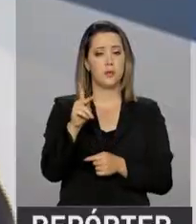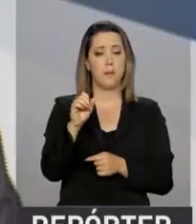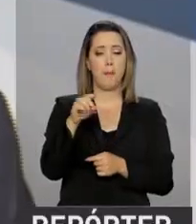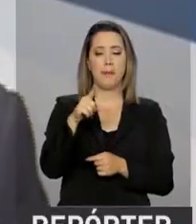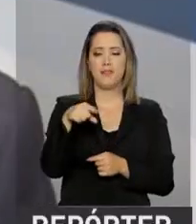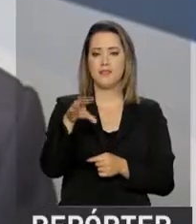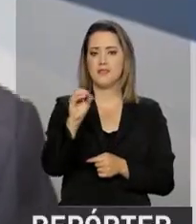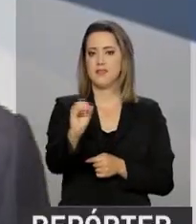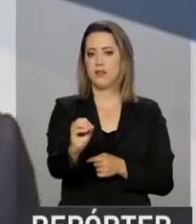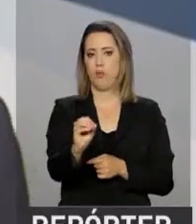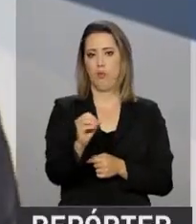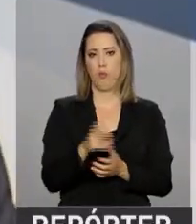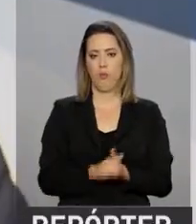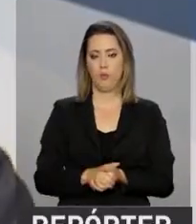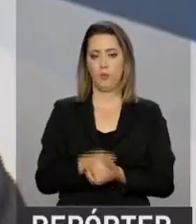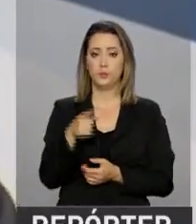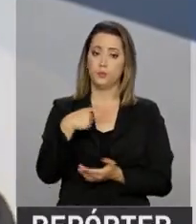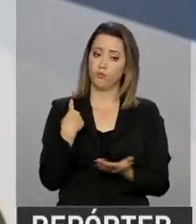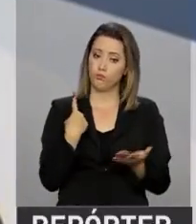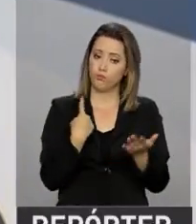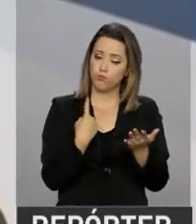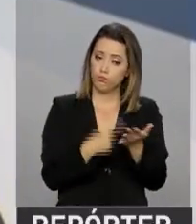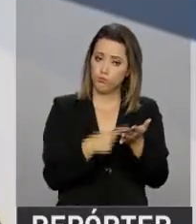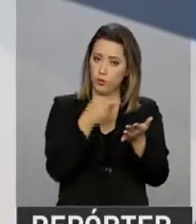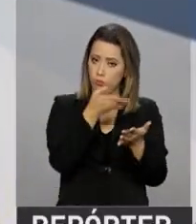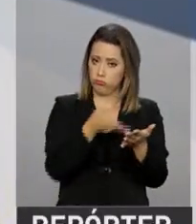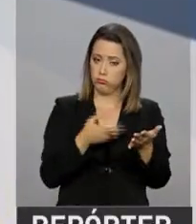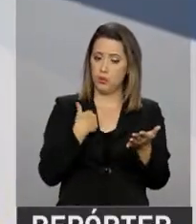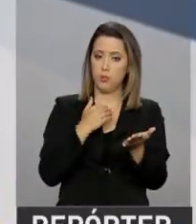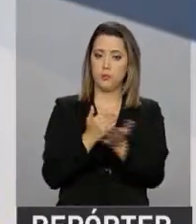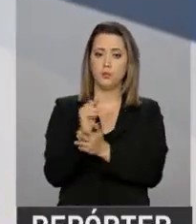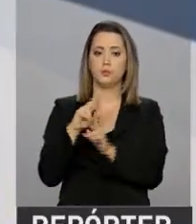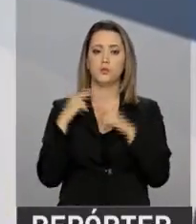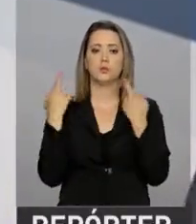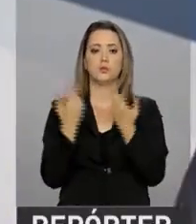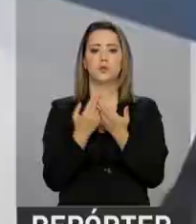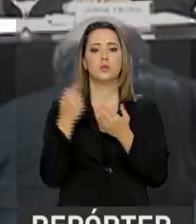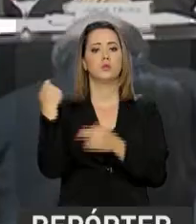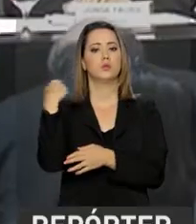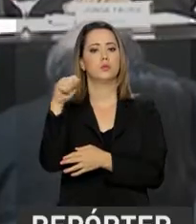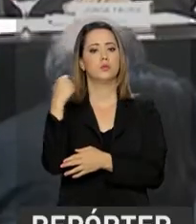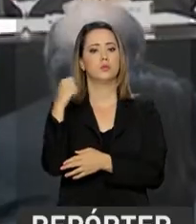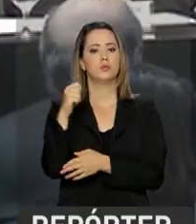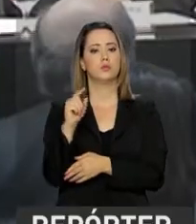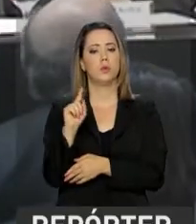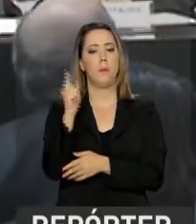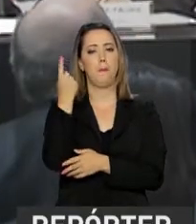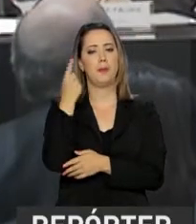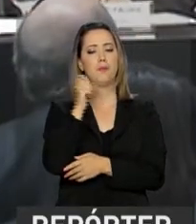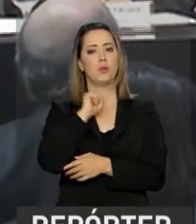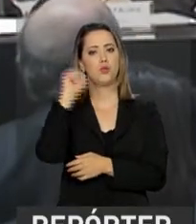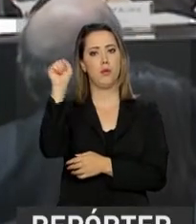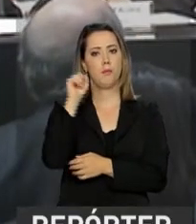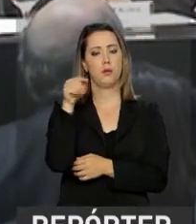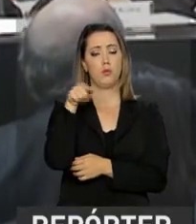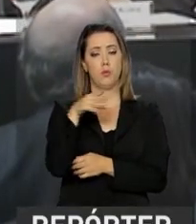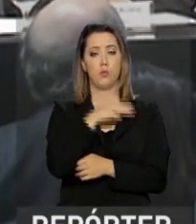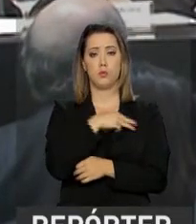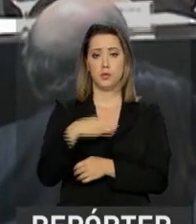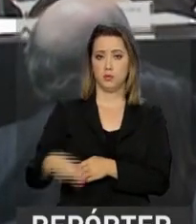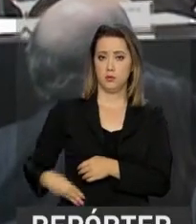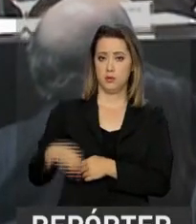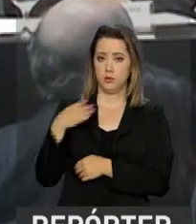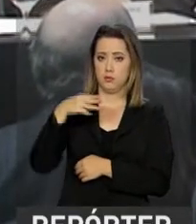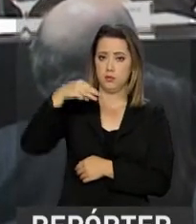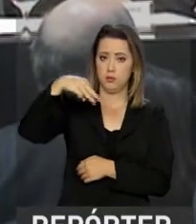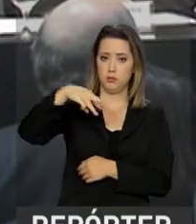A aplicação da medida, prevista no protocolo de Ushuaia, começou numa reunião em Buenos Aires, no dia 1º de abril, quando os ministros das